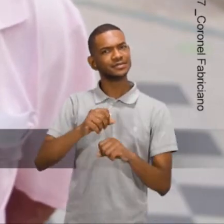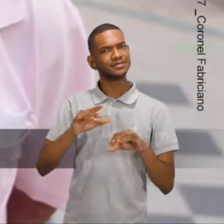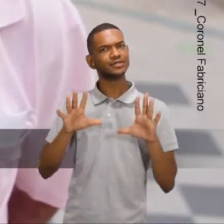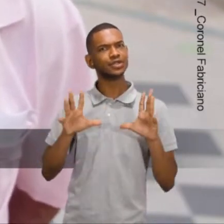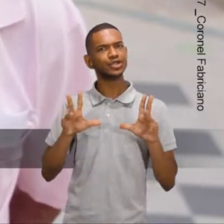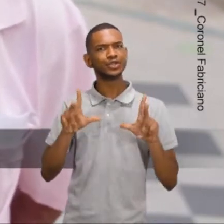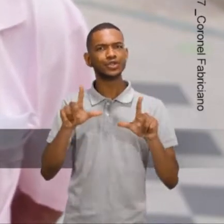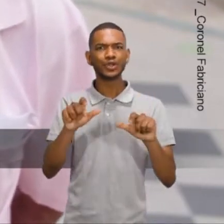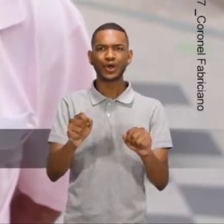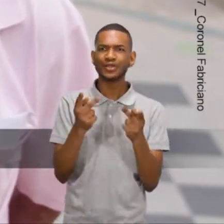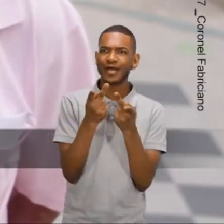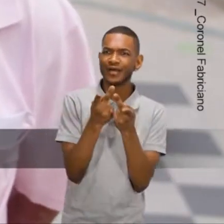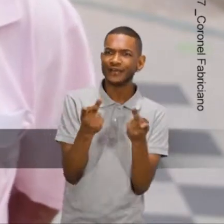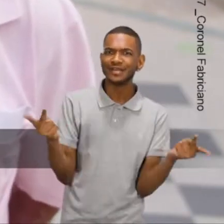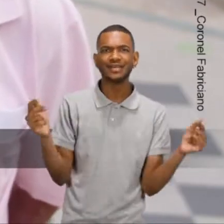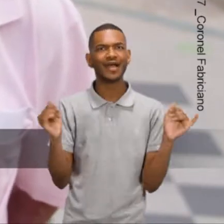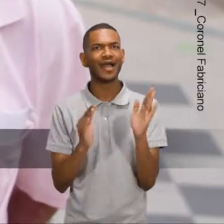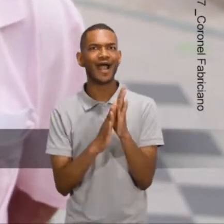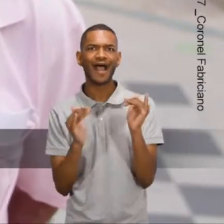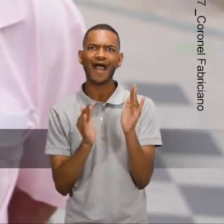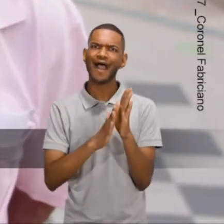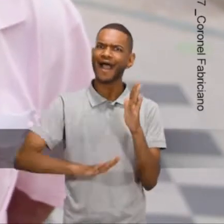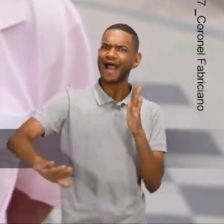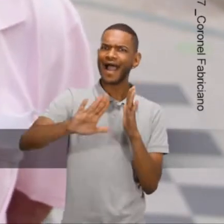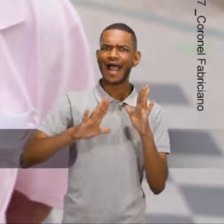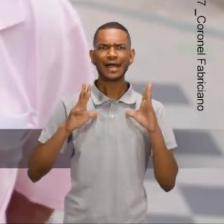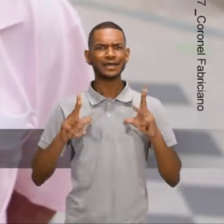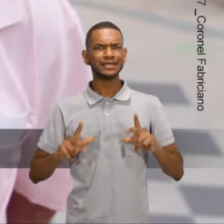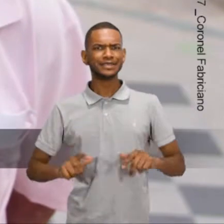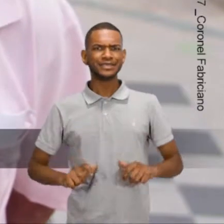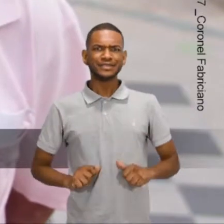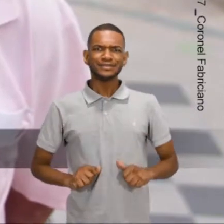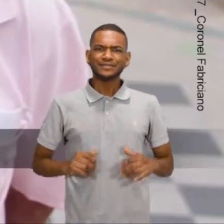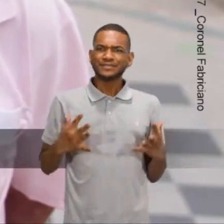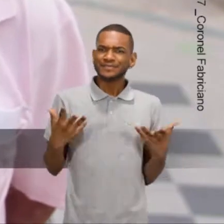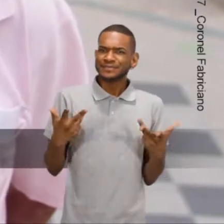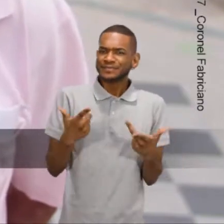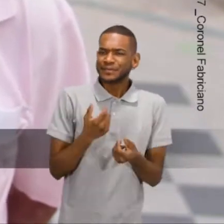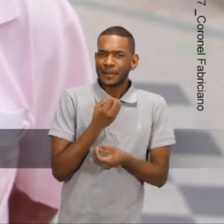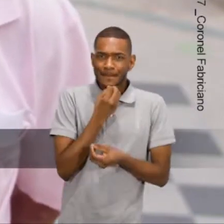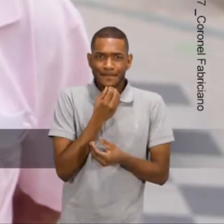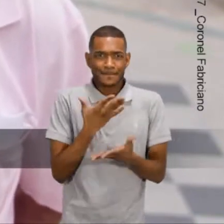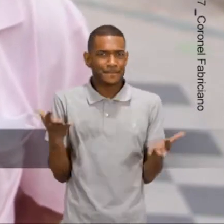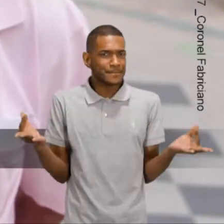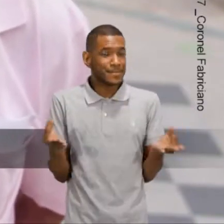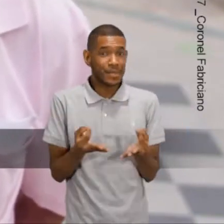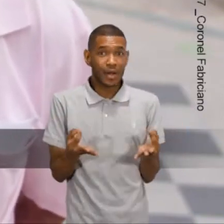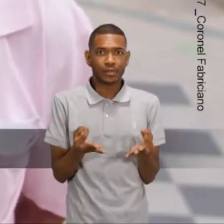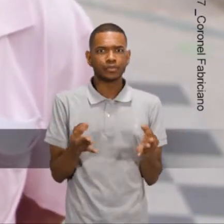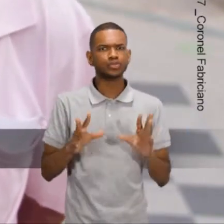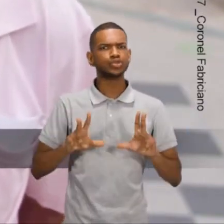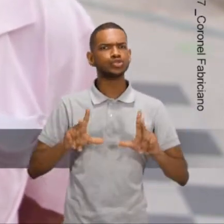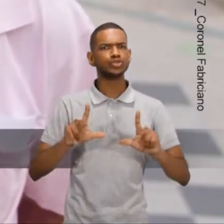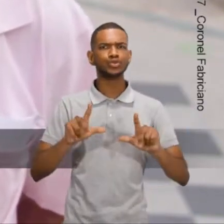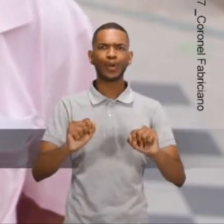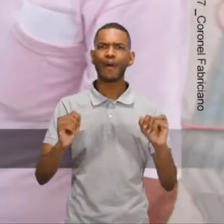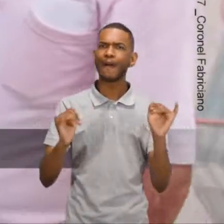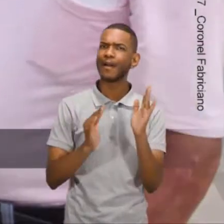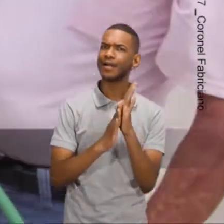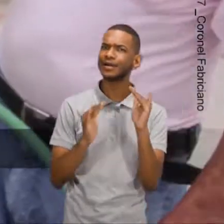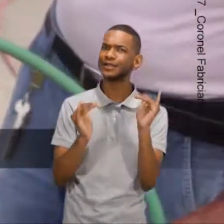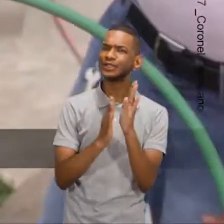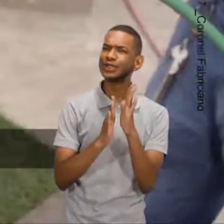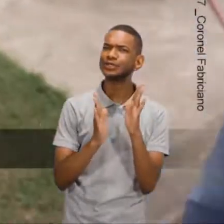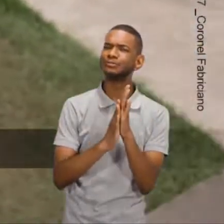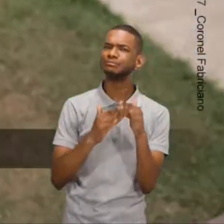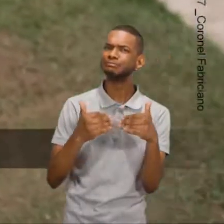trabalhar aqui na limpeza dessa praça e que todos que vêm aqui fiquem elogiando, que praça limpinha, que coisa mais agradável.